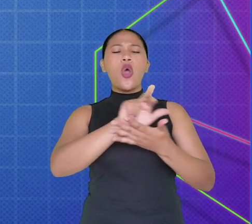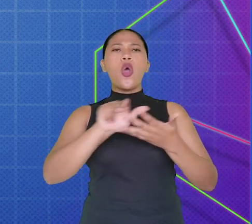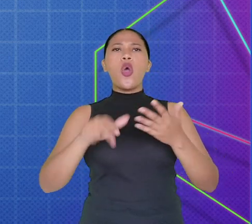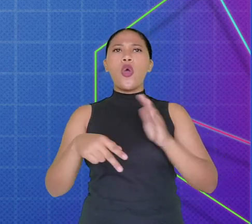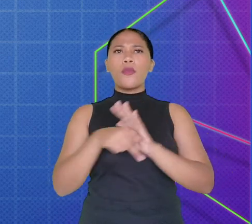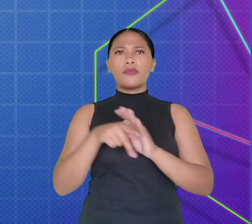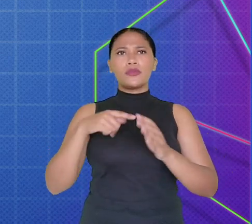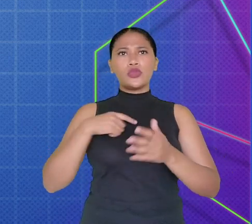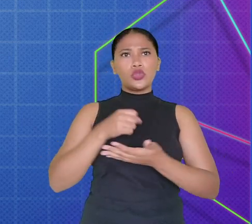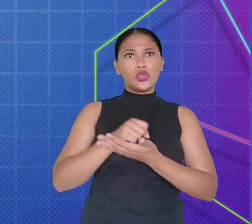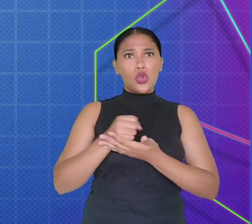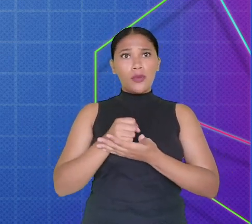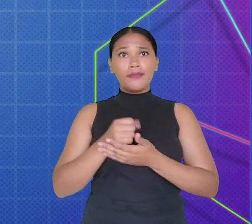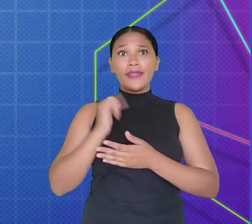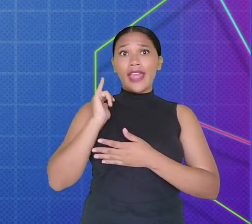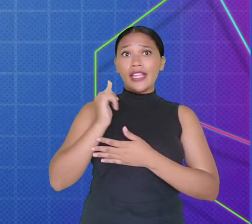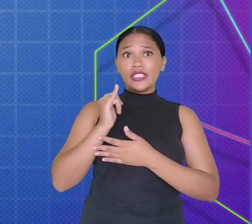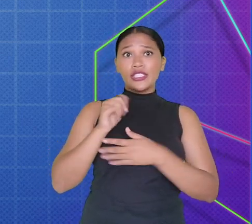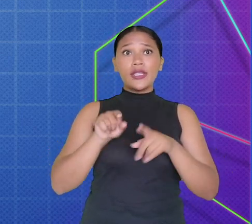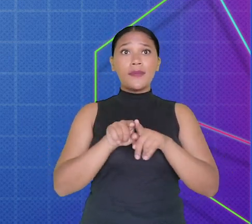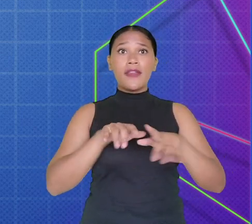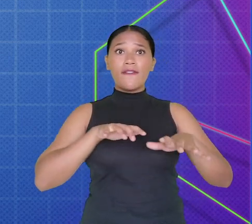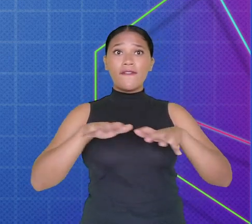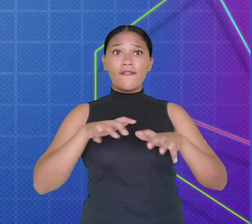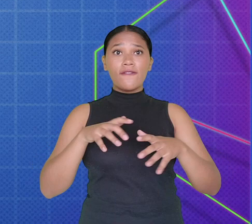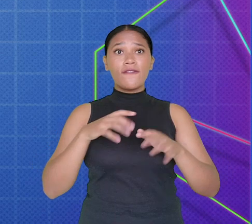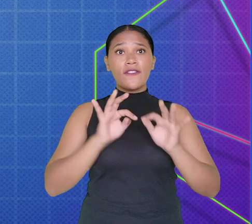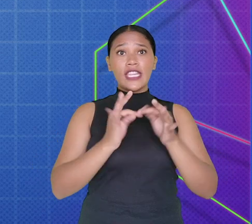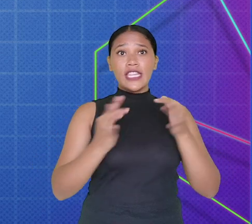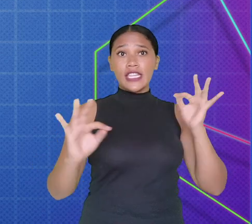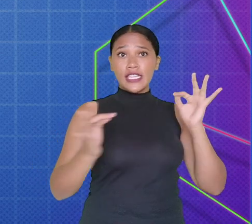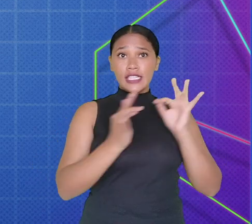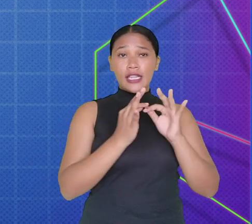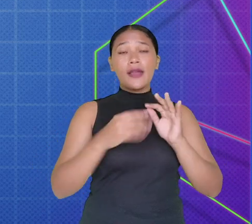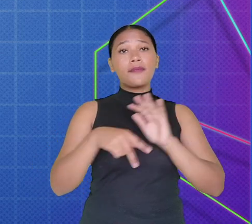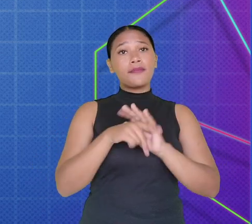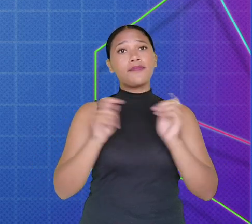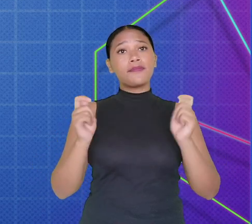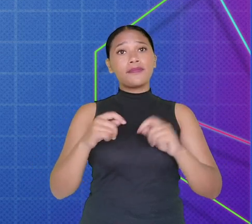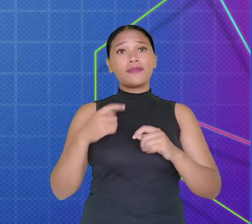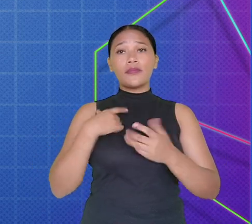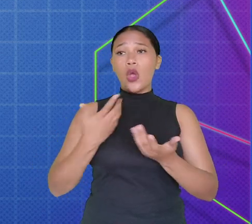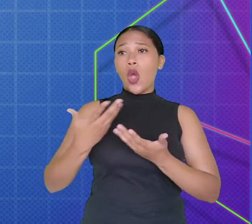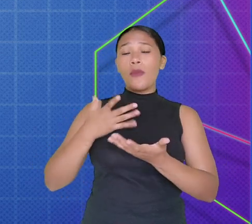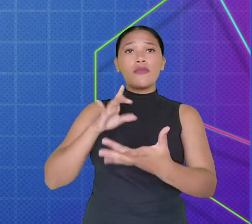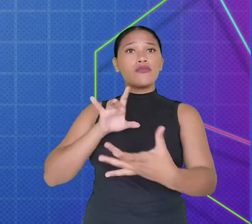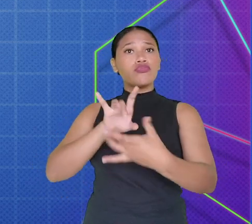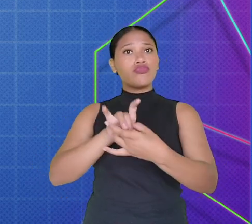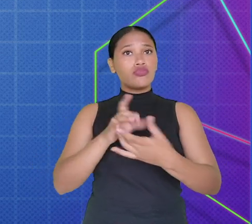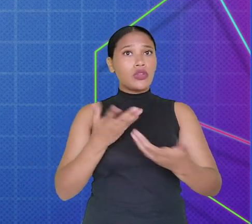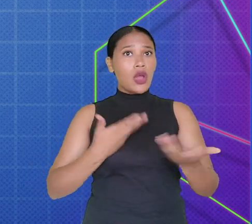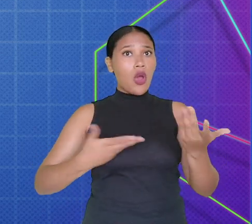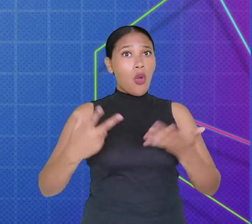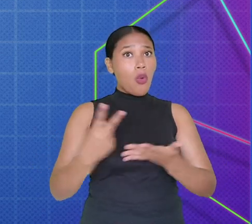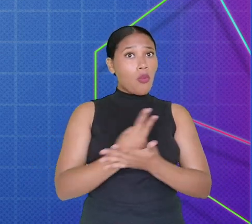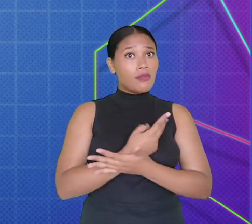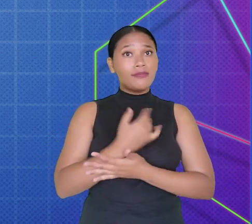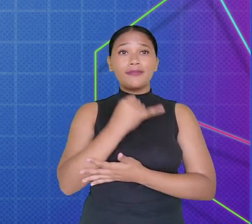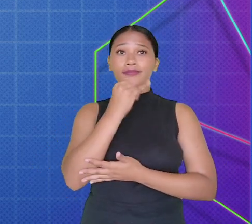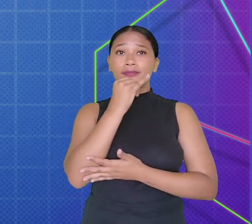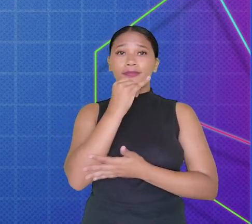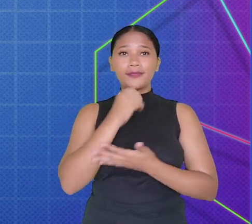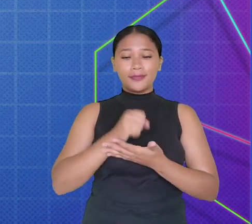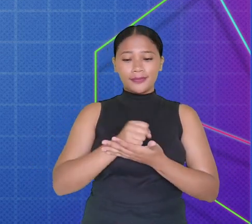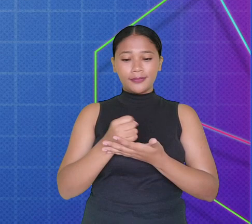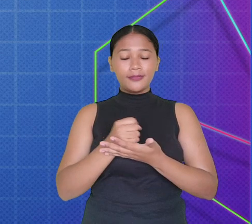afetada por outros elementos do jogo, como a narrativa e a física, que podem influenciar na forma como as interações são realizadas.